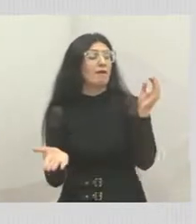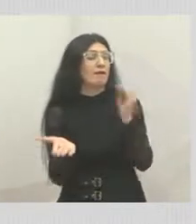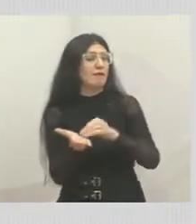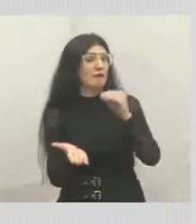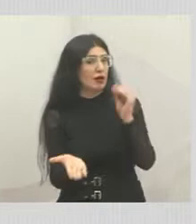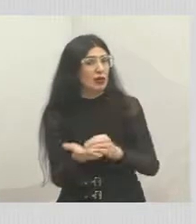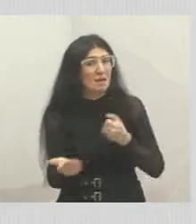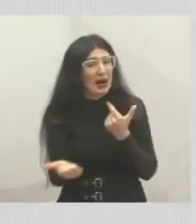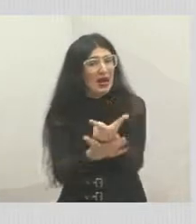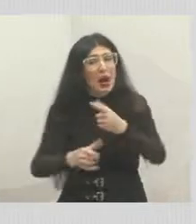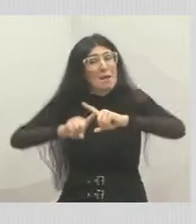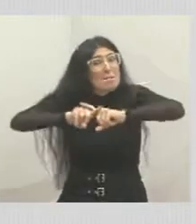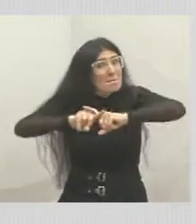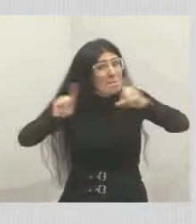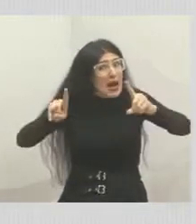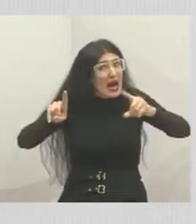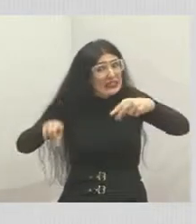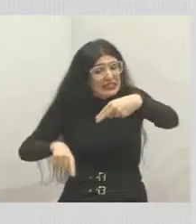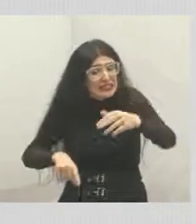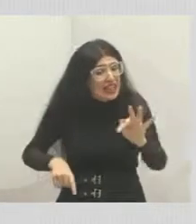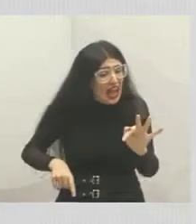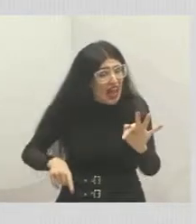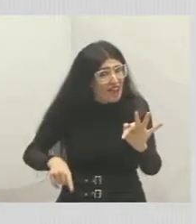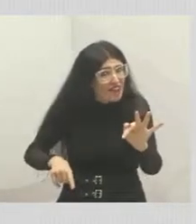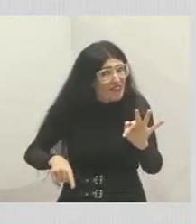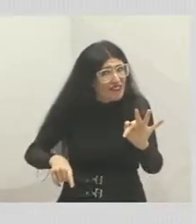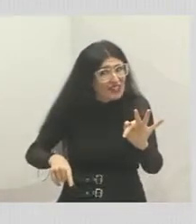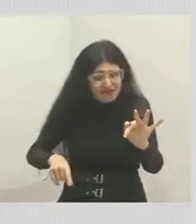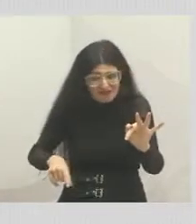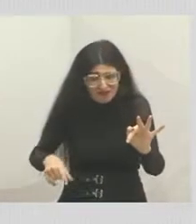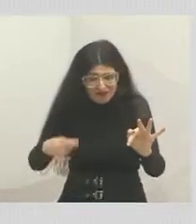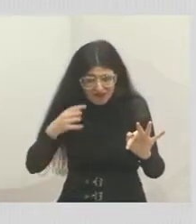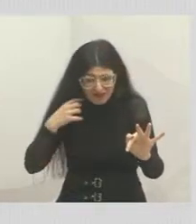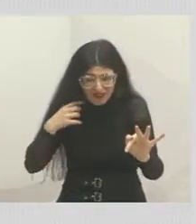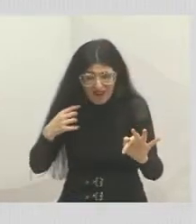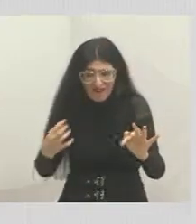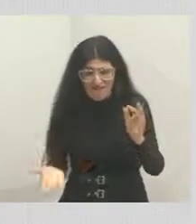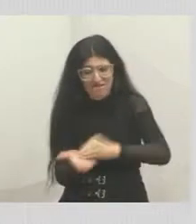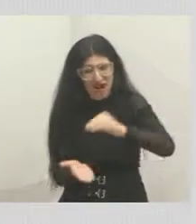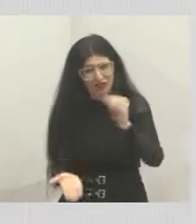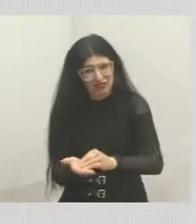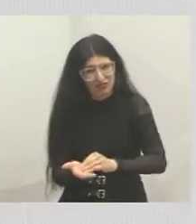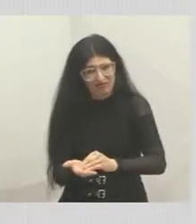não processado ficou na ordem de